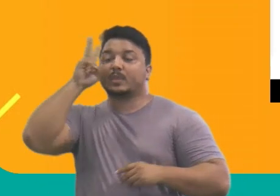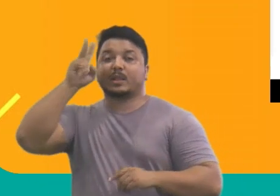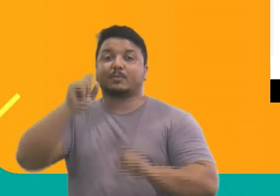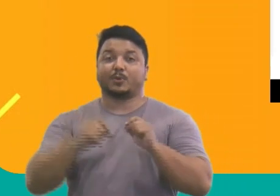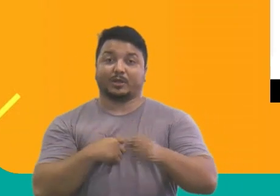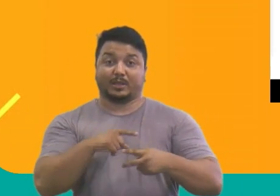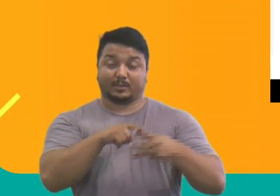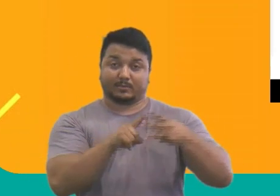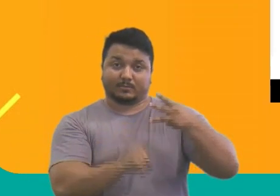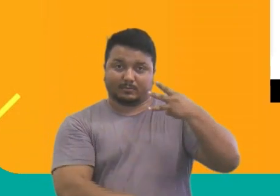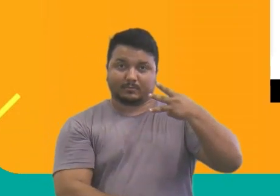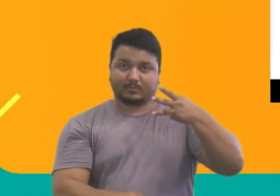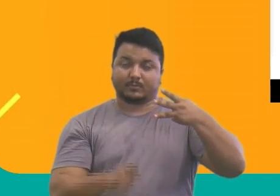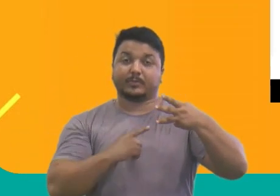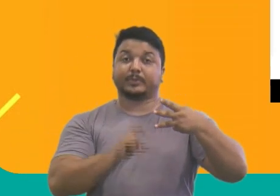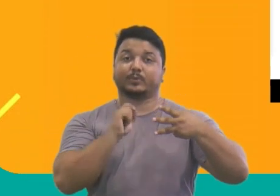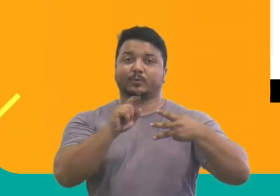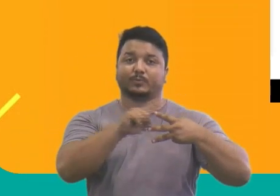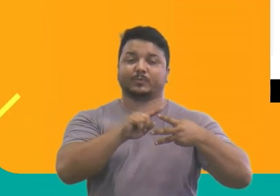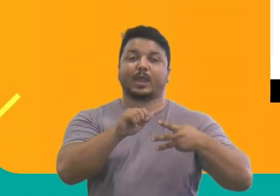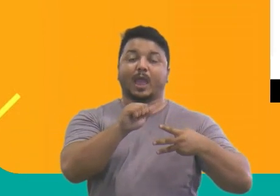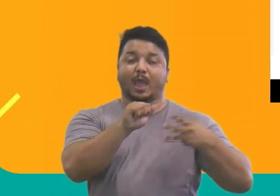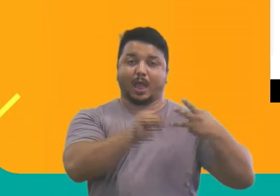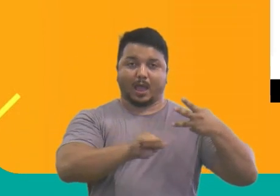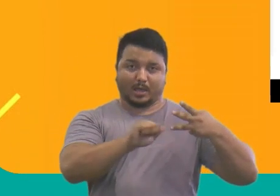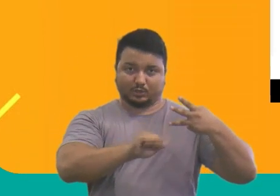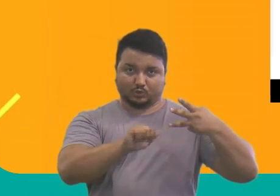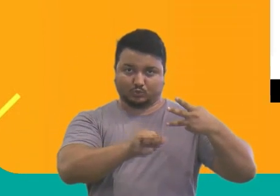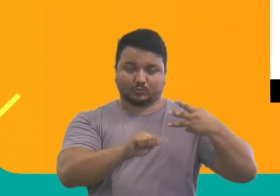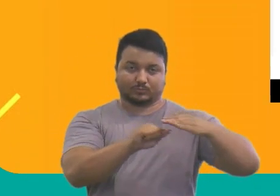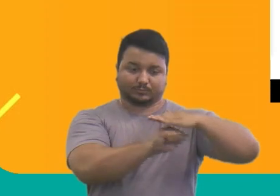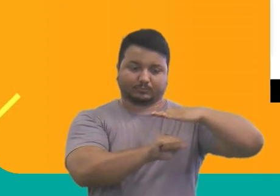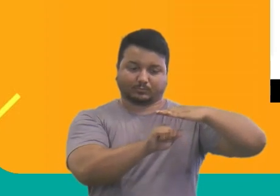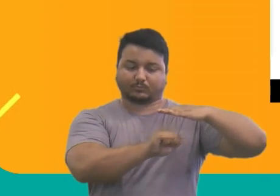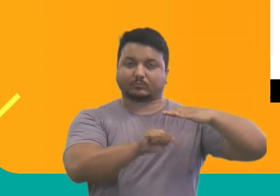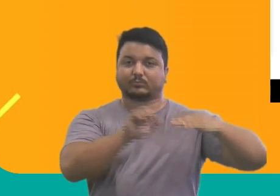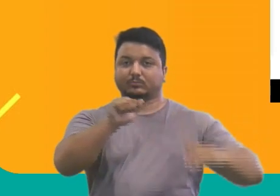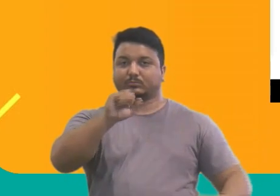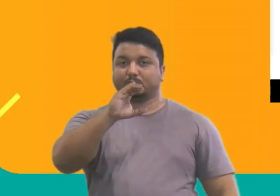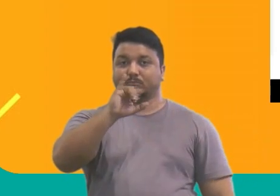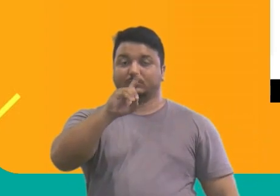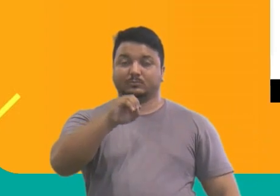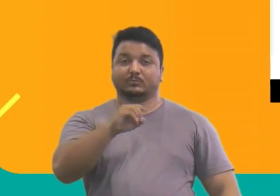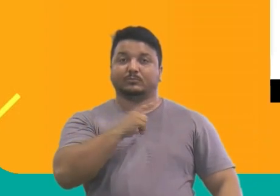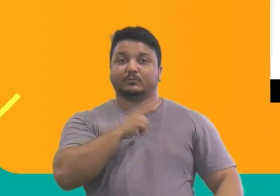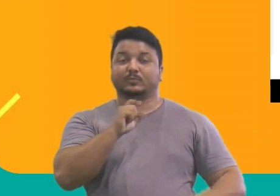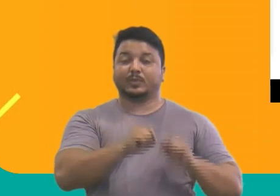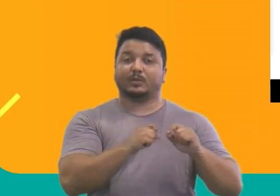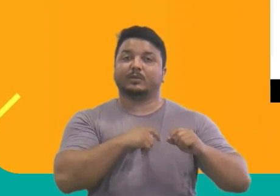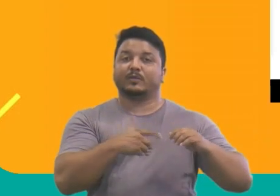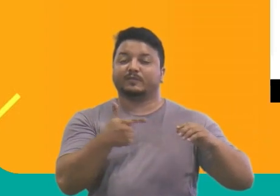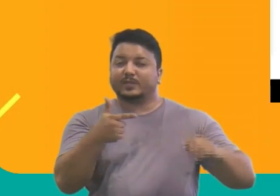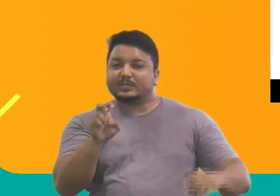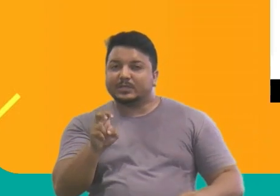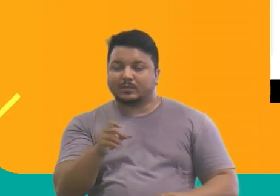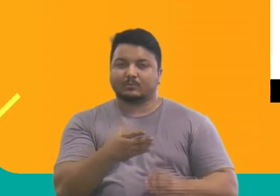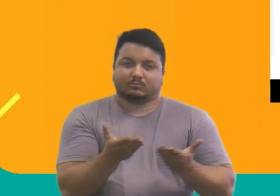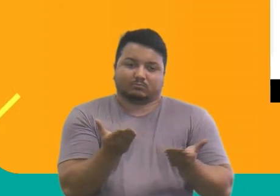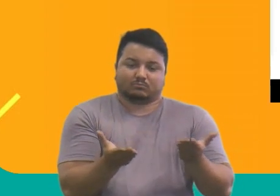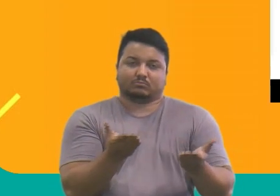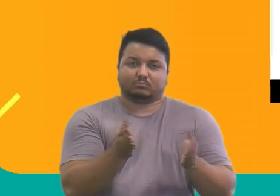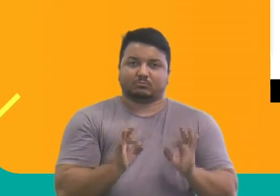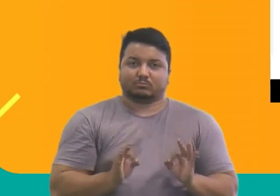três faixas de pH. pH ácido, que numa temperatura de 25 Celsius, que é a temperatura